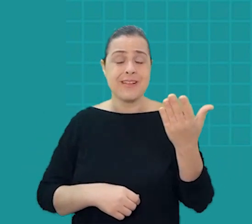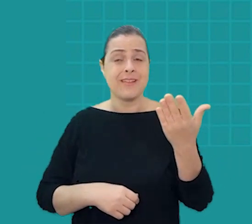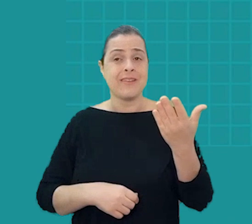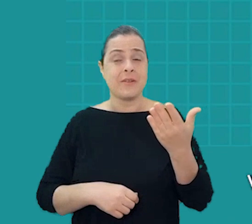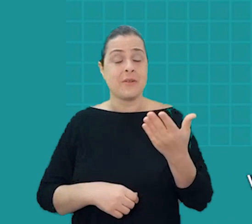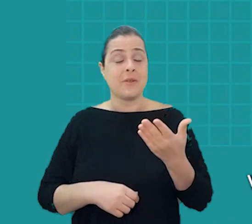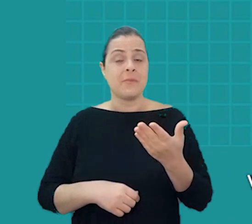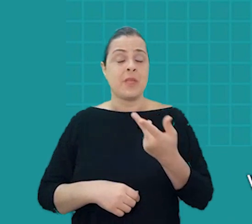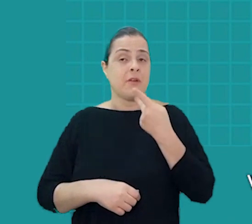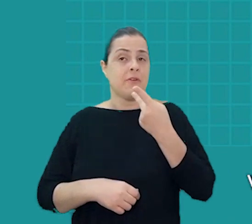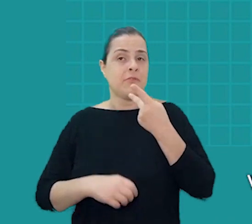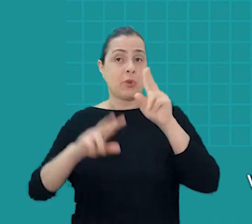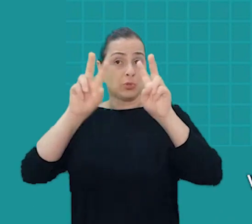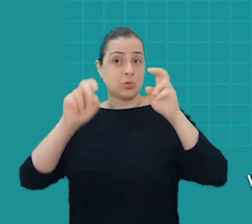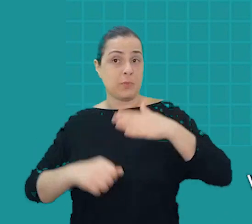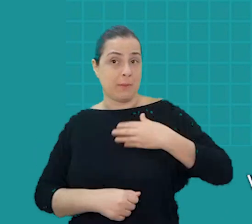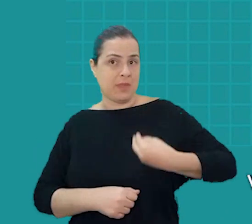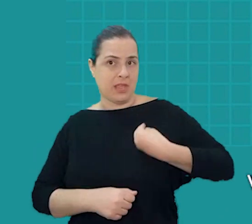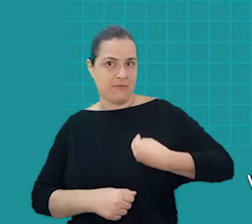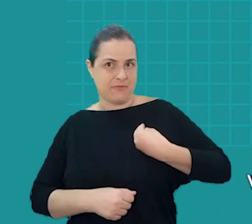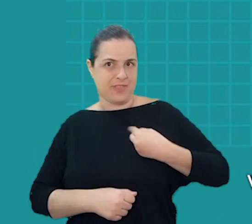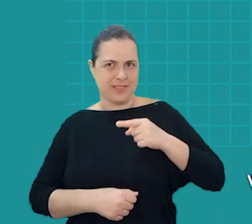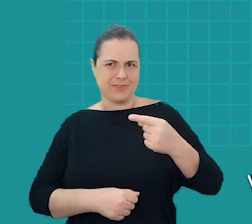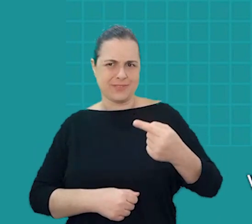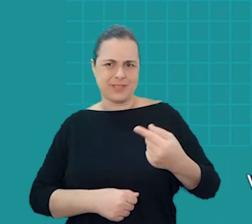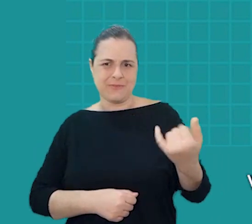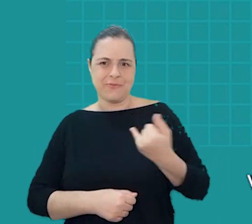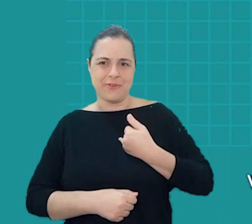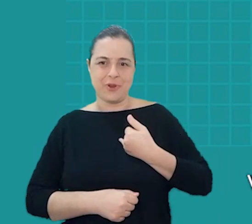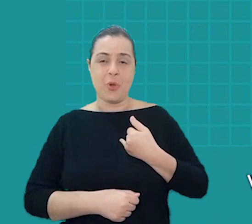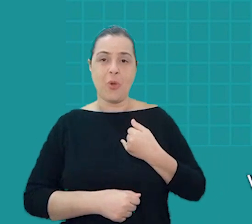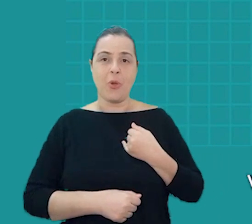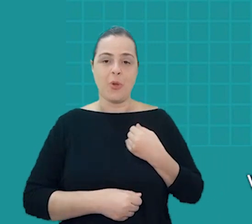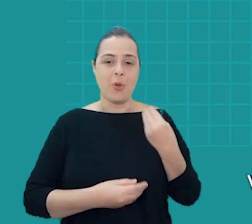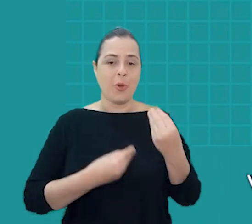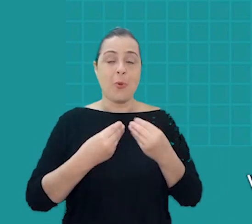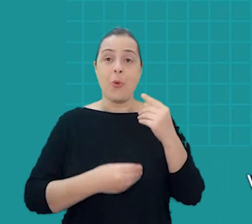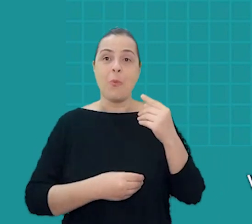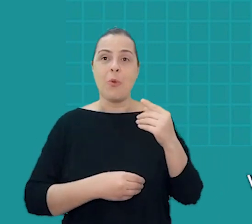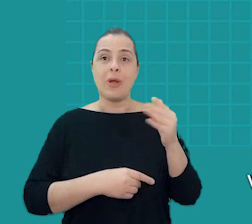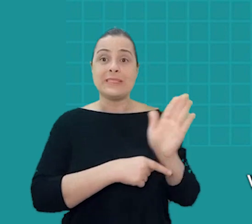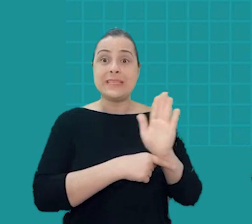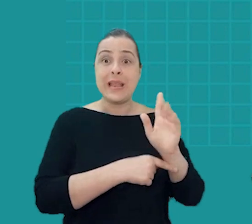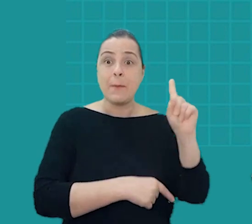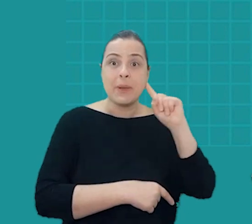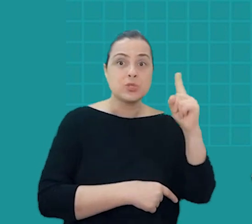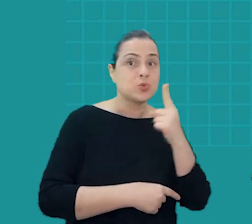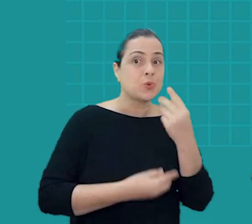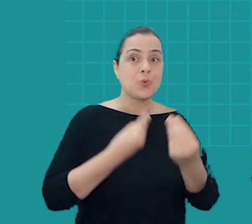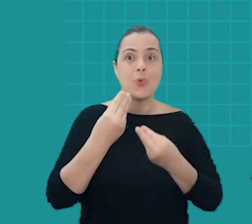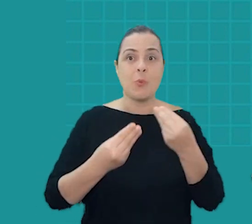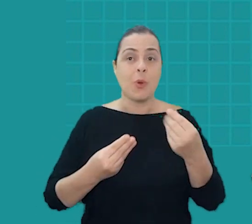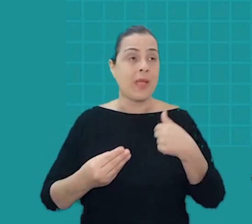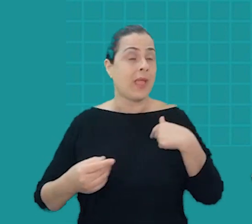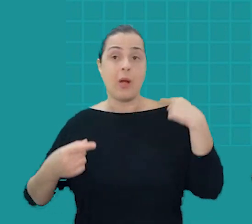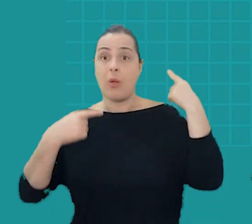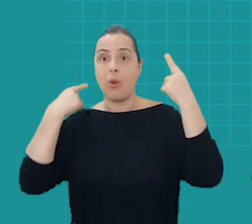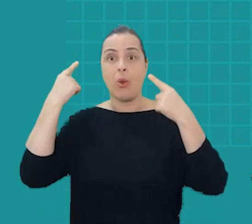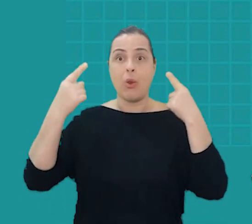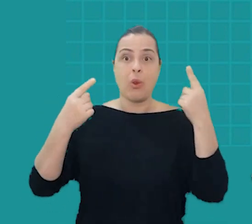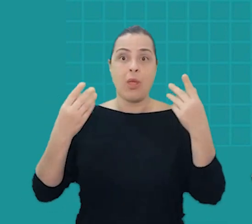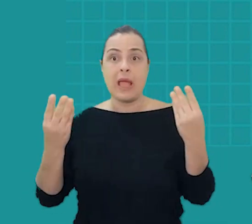no próprio português. Se você não deixar claro o contexto, eu falo isso principalmente para os estudos, mas eu percebi que serve para todo